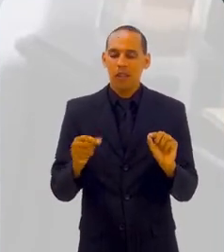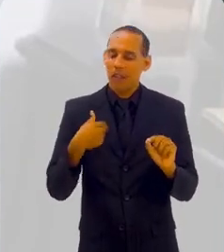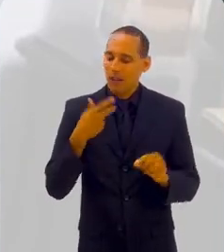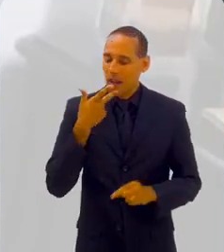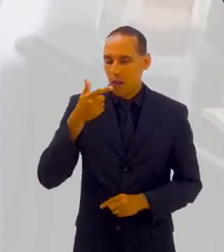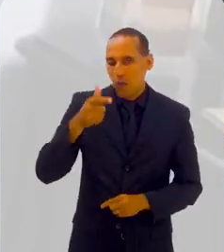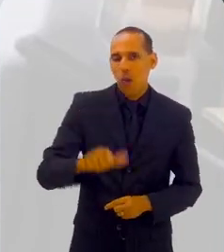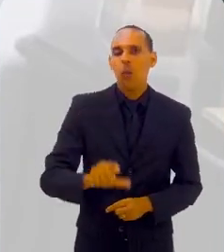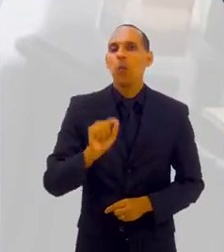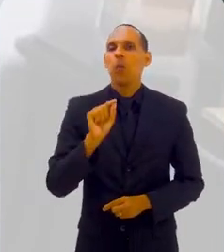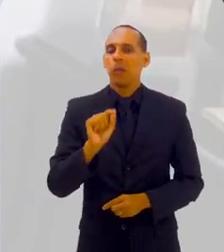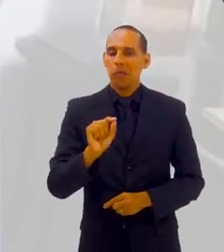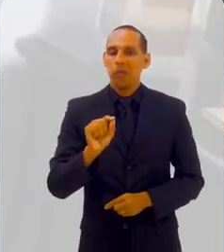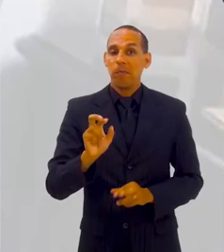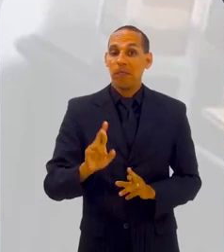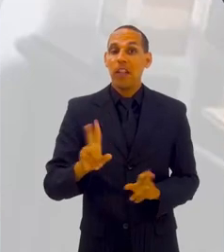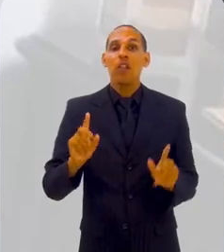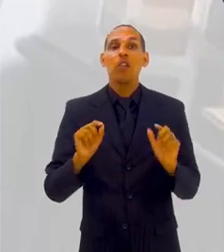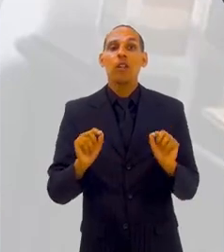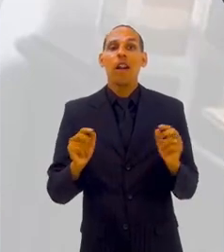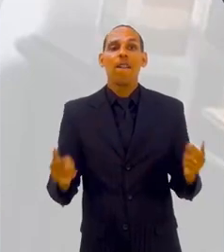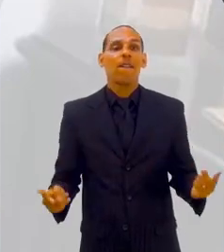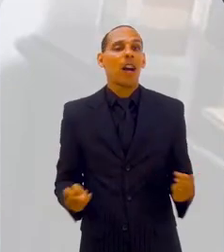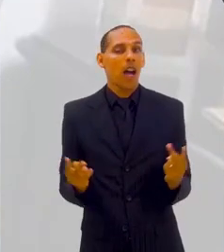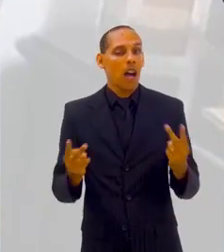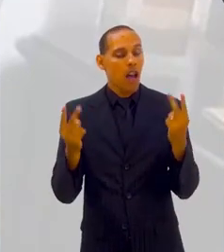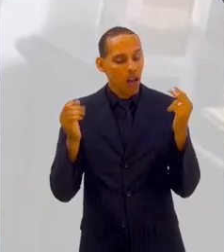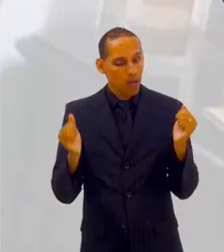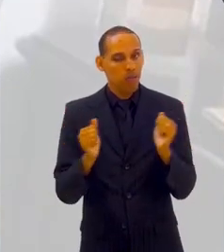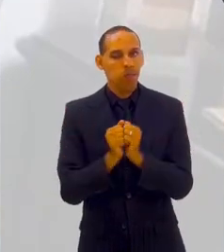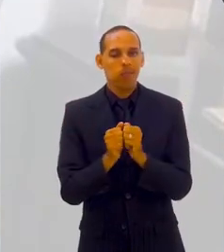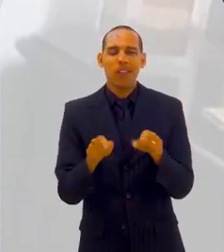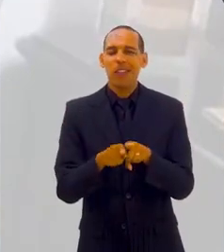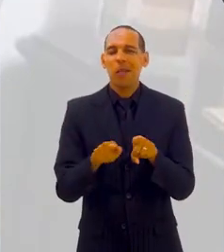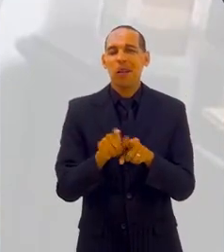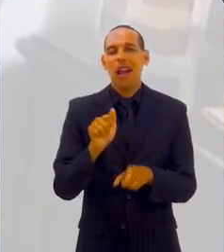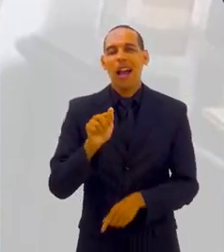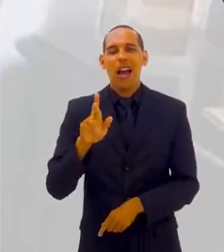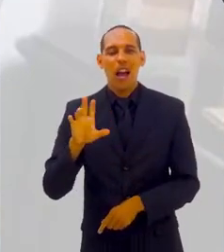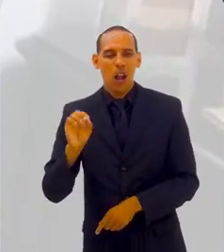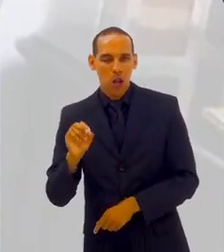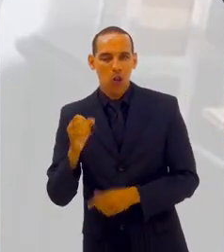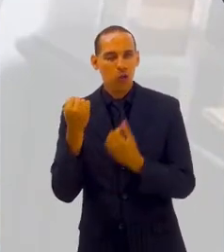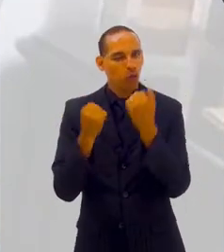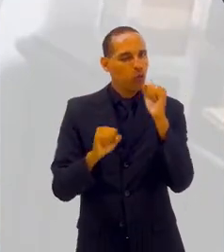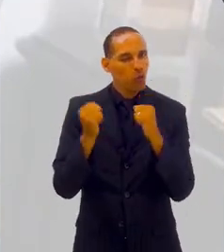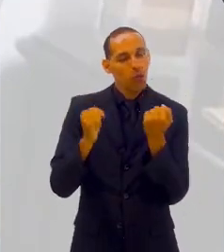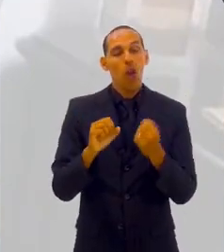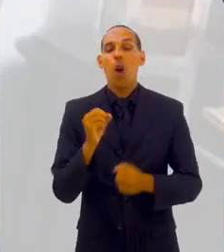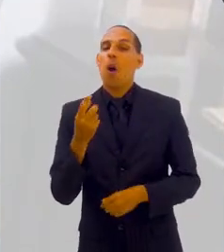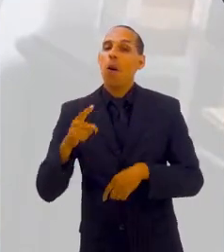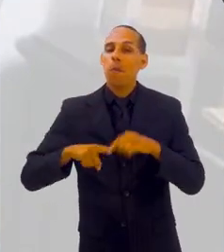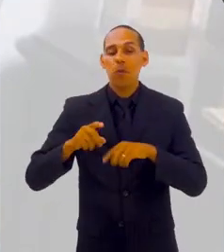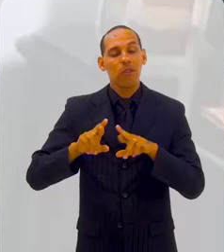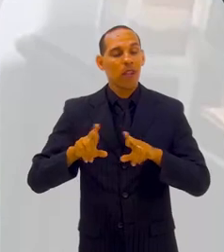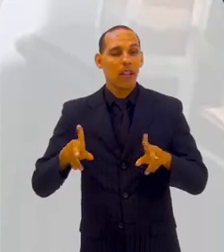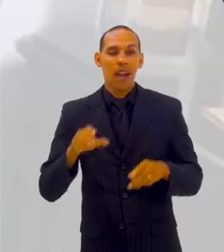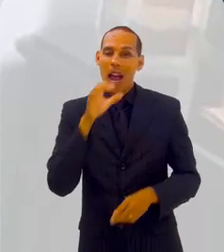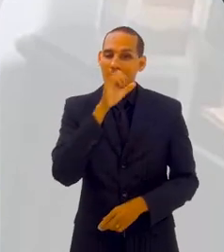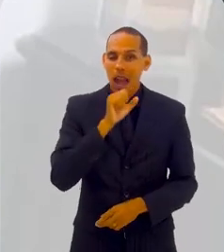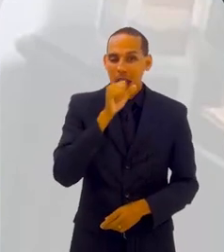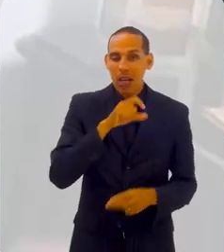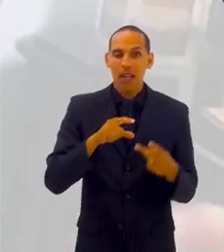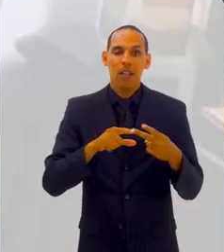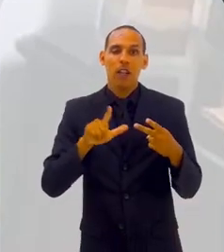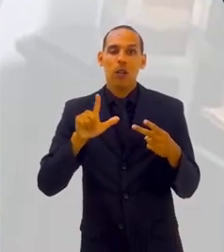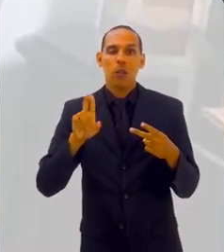eu reitero, de agregação de valor, de agroindústria ou de produtos diferenciados, como a laranja,